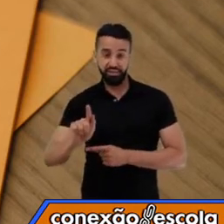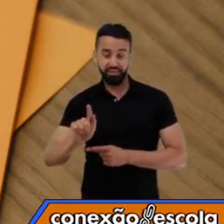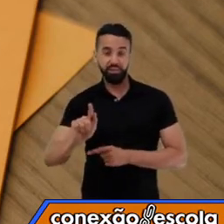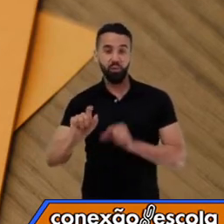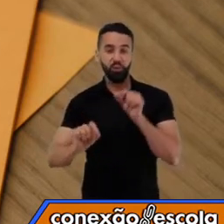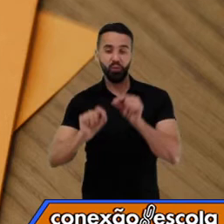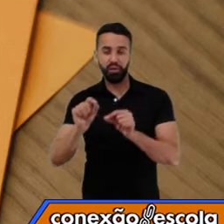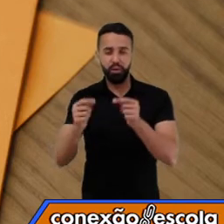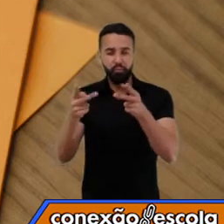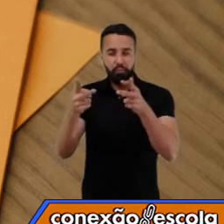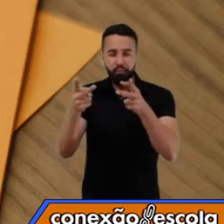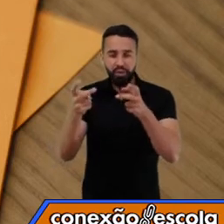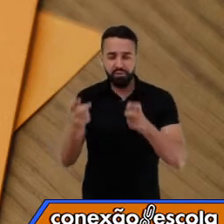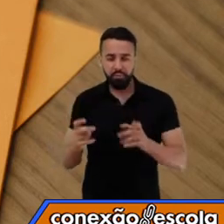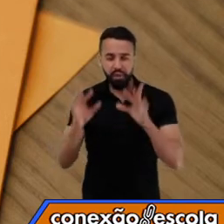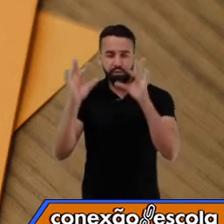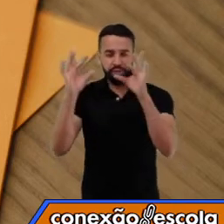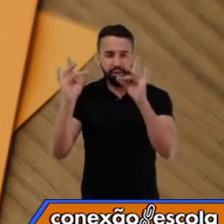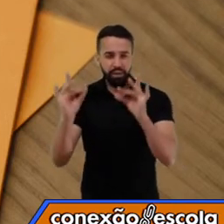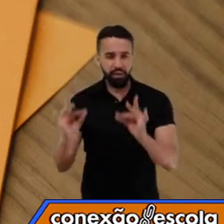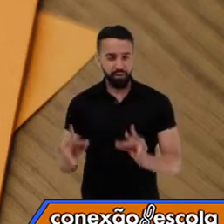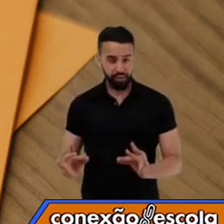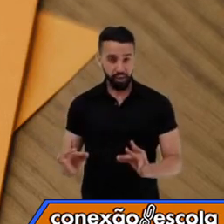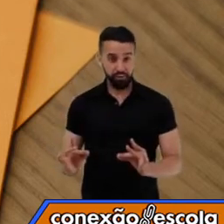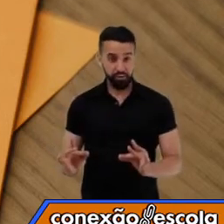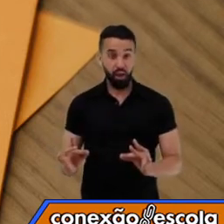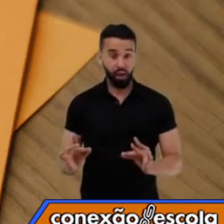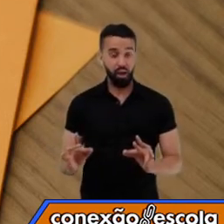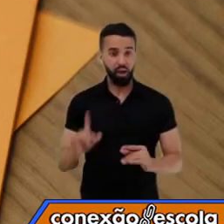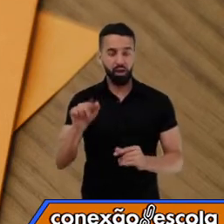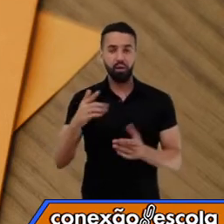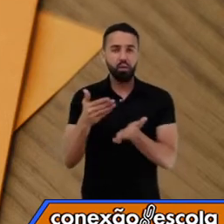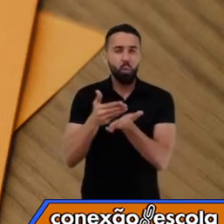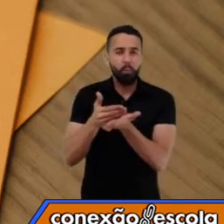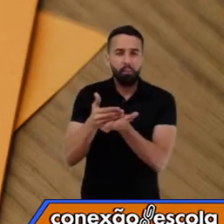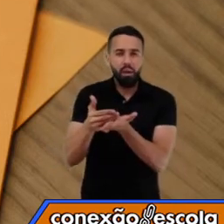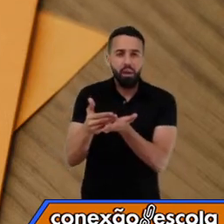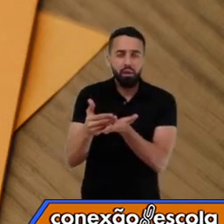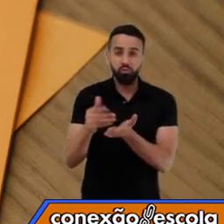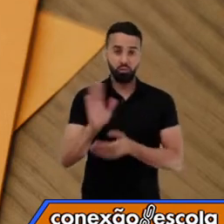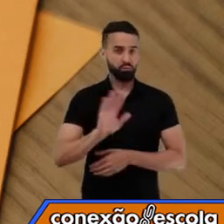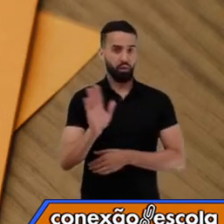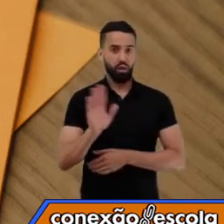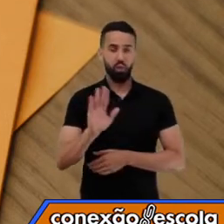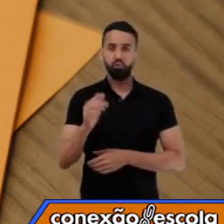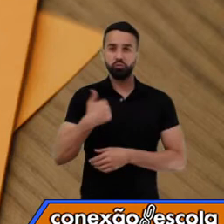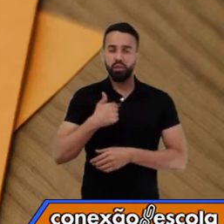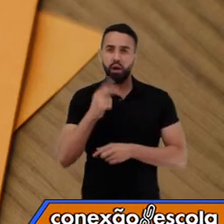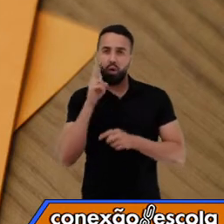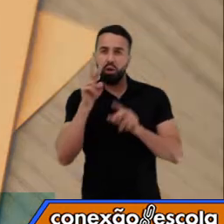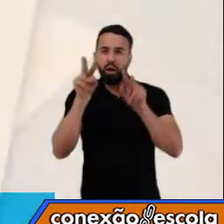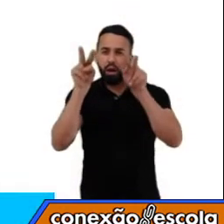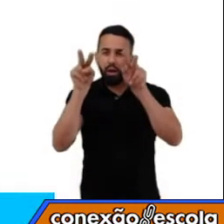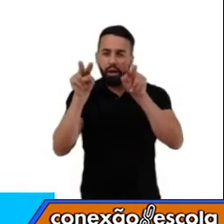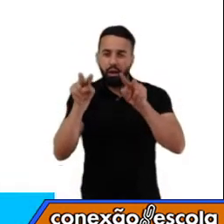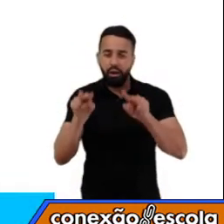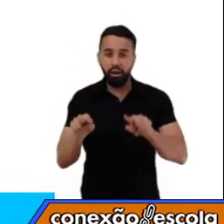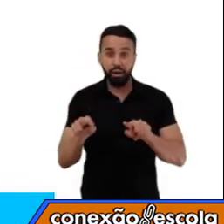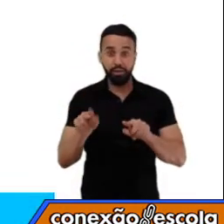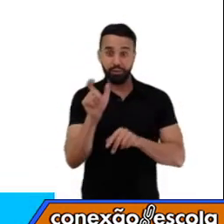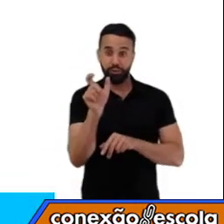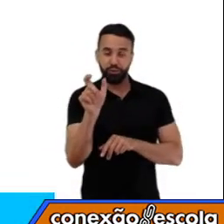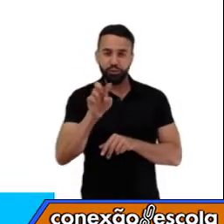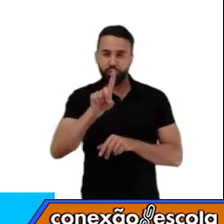diretamente feito no corpo do texto e você não vai começar uma do início não você vai prestar atenção em